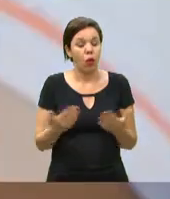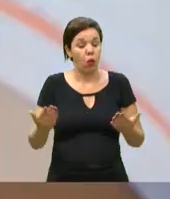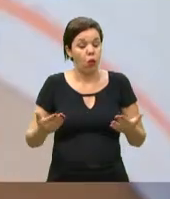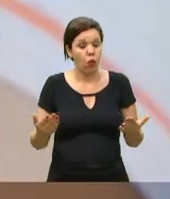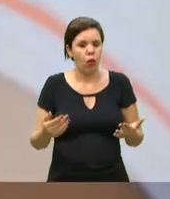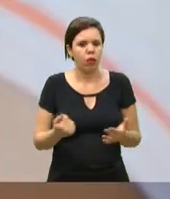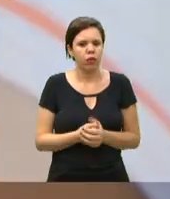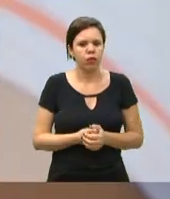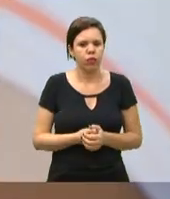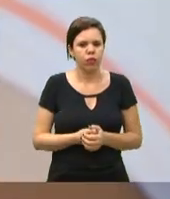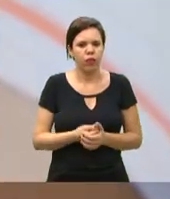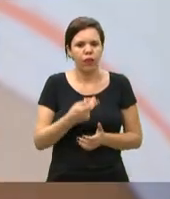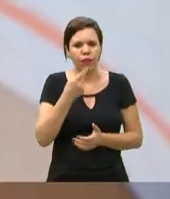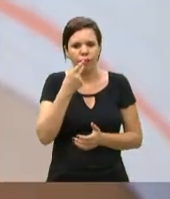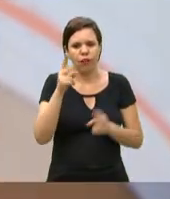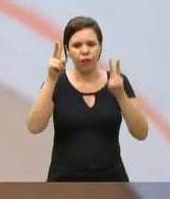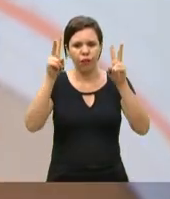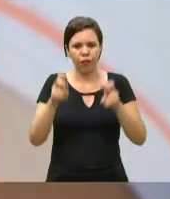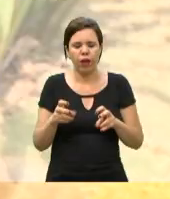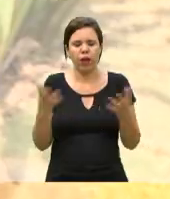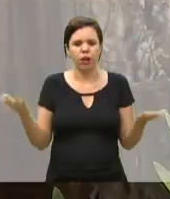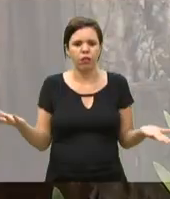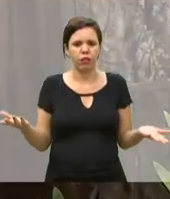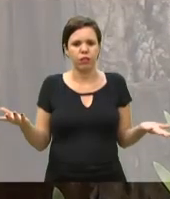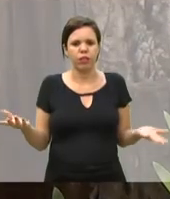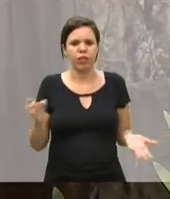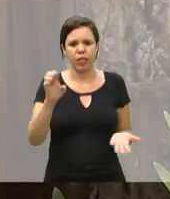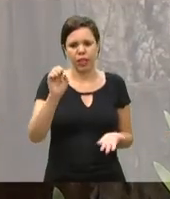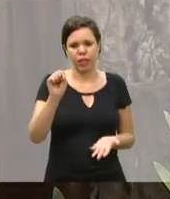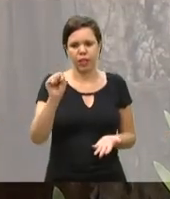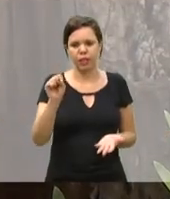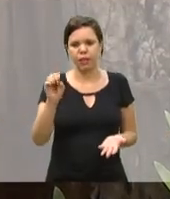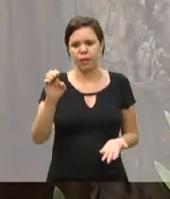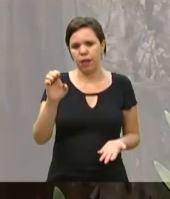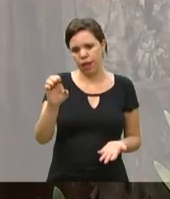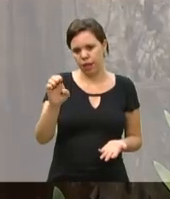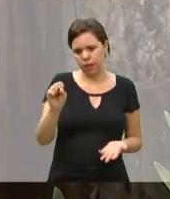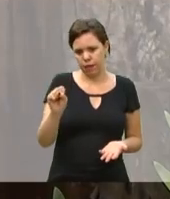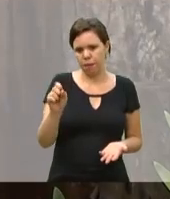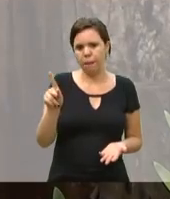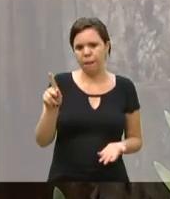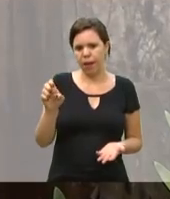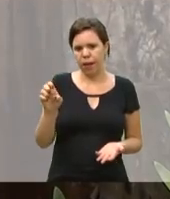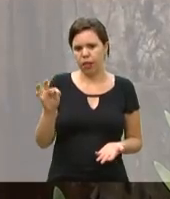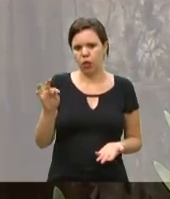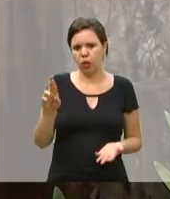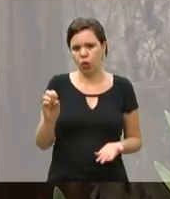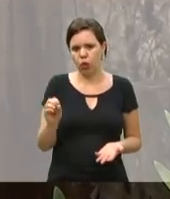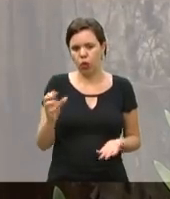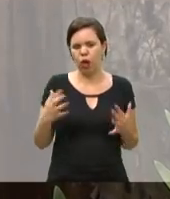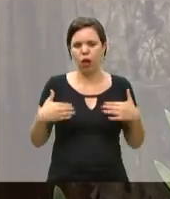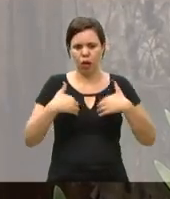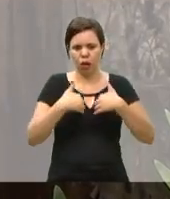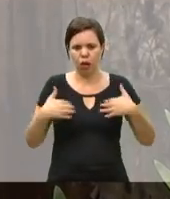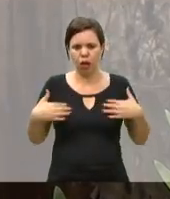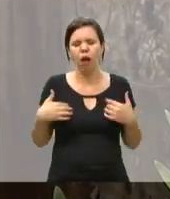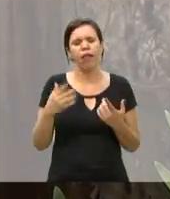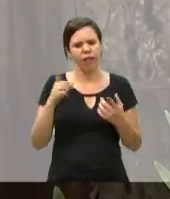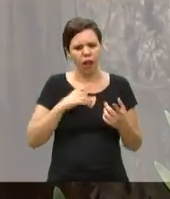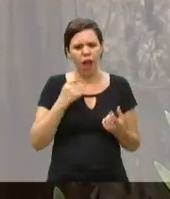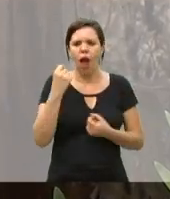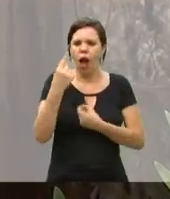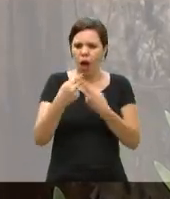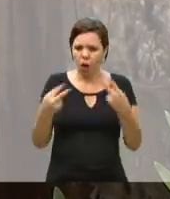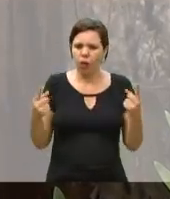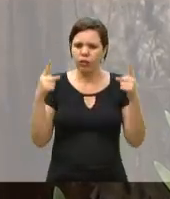nós chamamos de transtorno do espectro do autismo. Agora, o autismo tem muitos desafios, né? Tanto para a família, tanto para quem